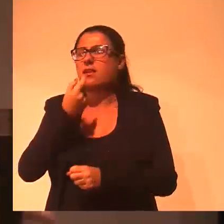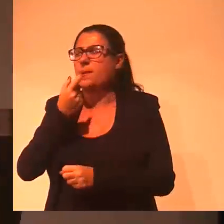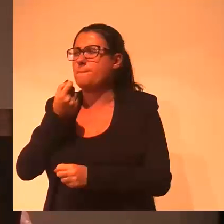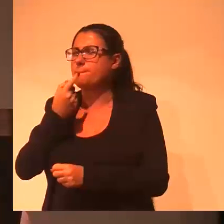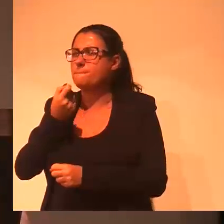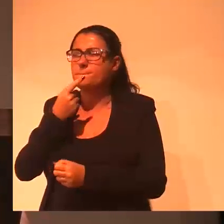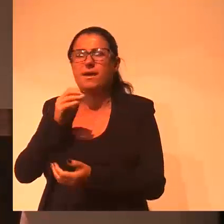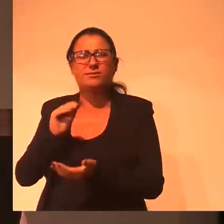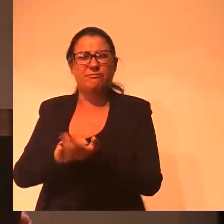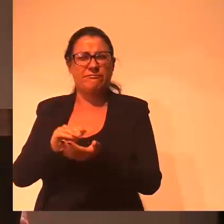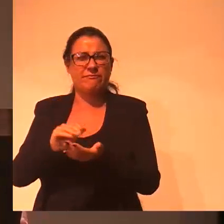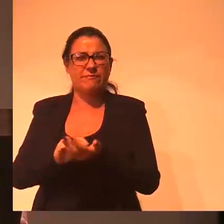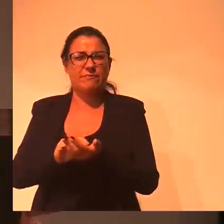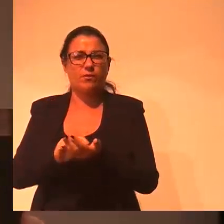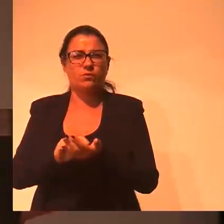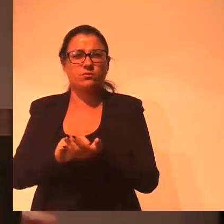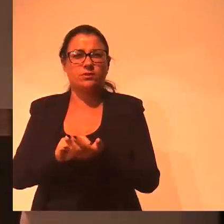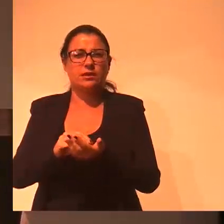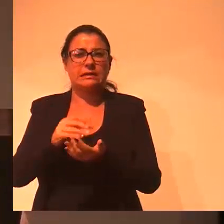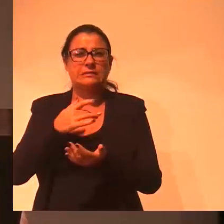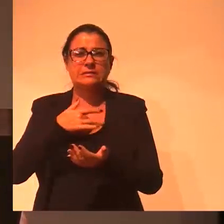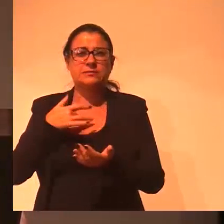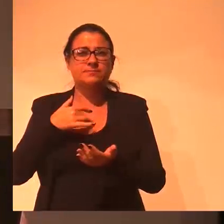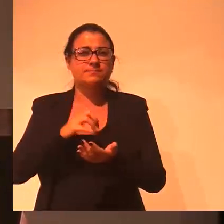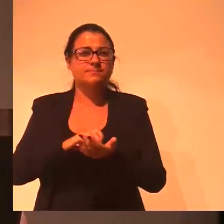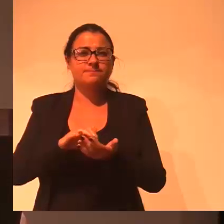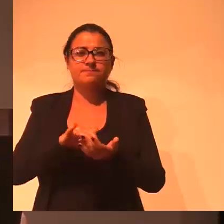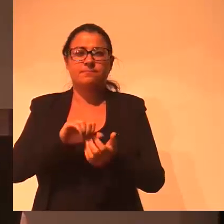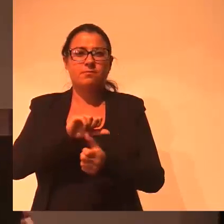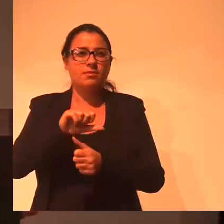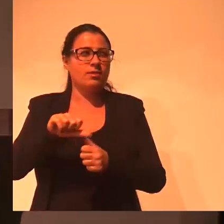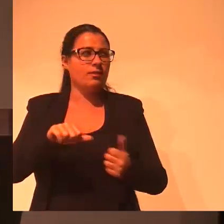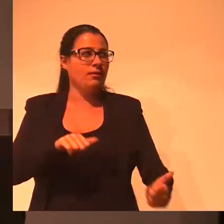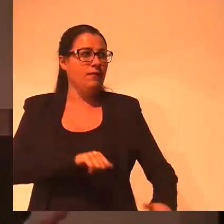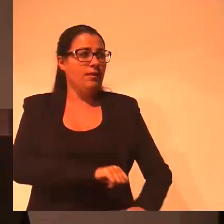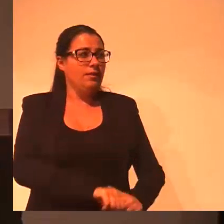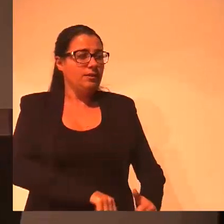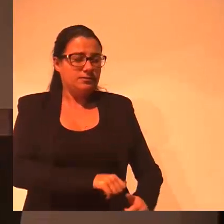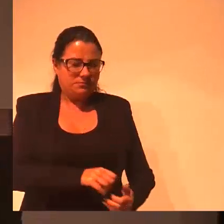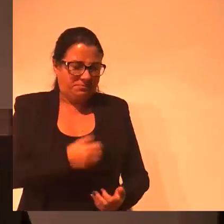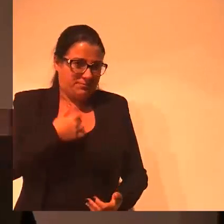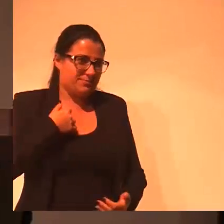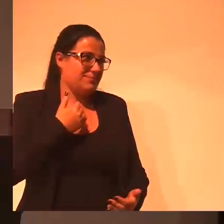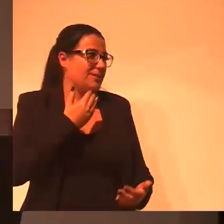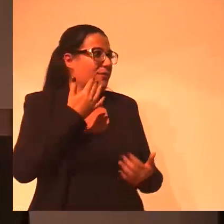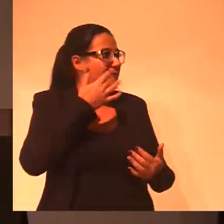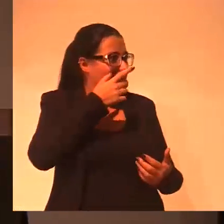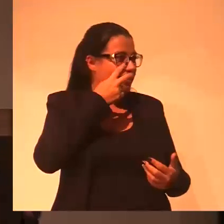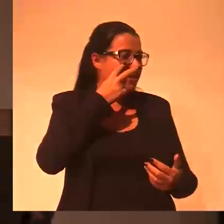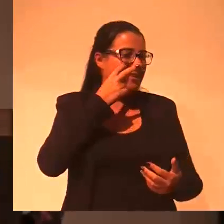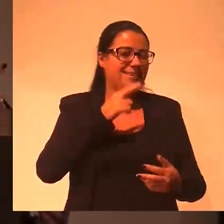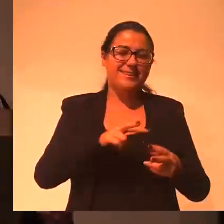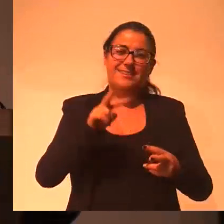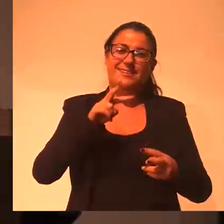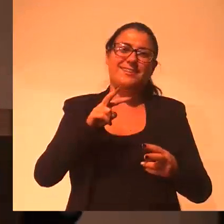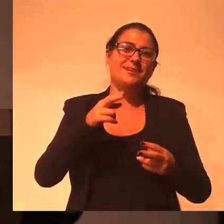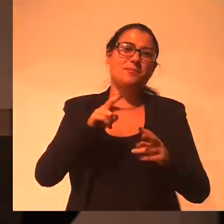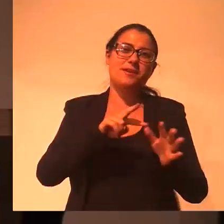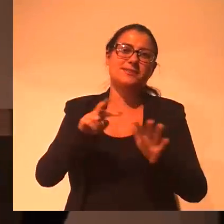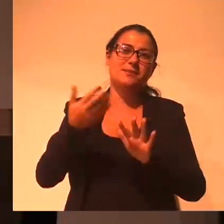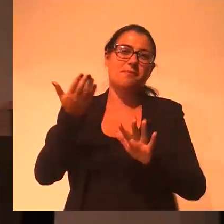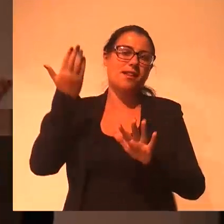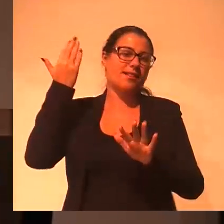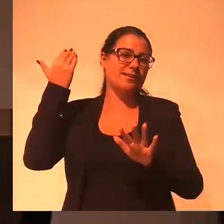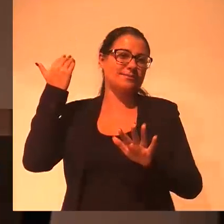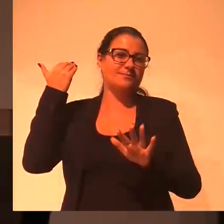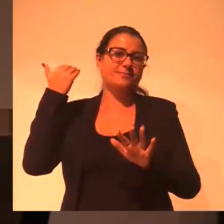mudou o secretário de saúde, por exemplo. Eu fui testemunha na semana retrasada, estive presente